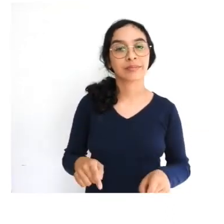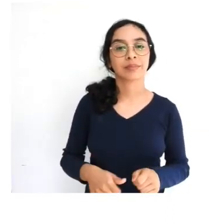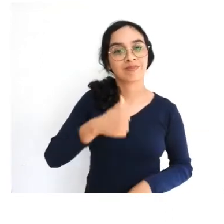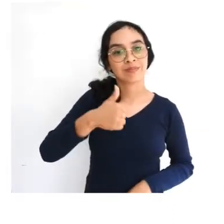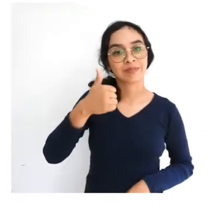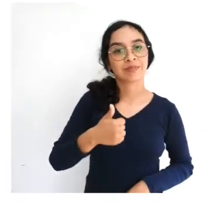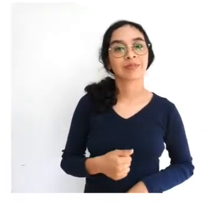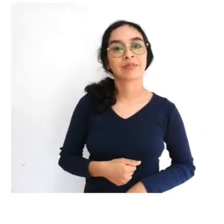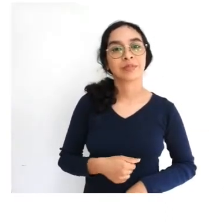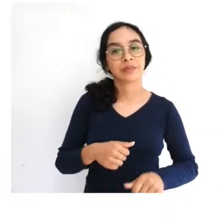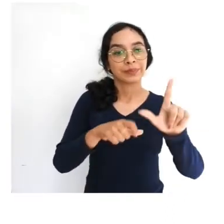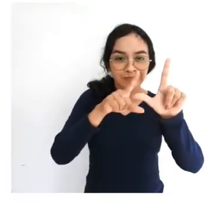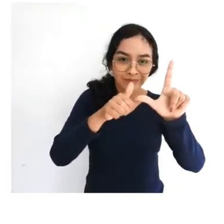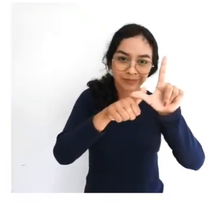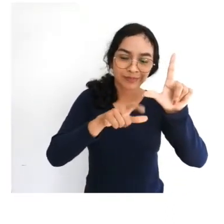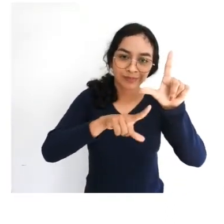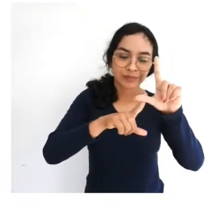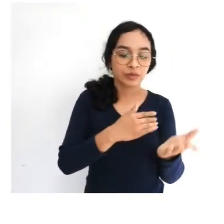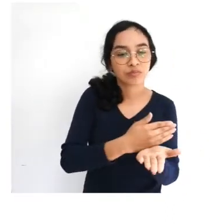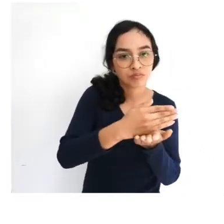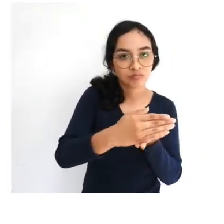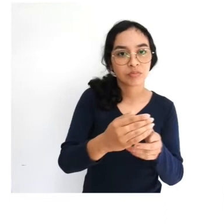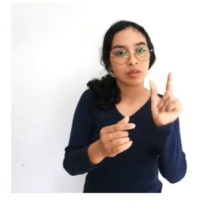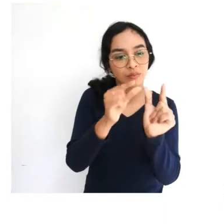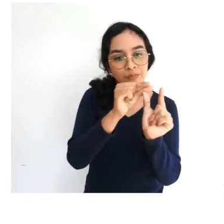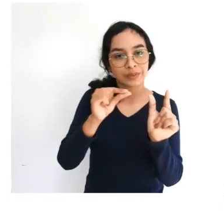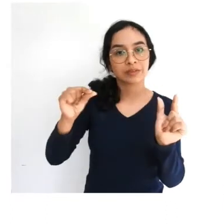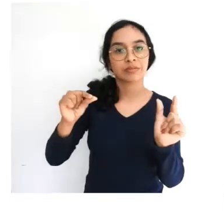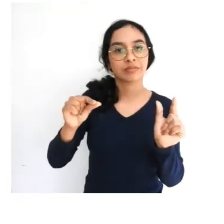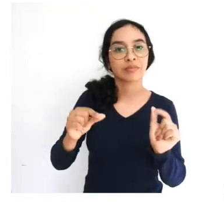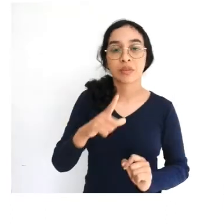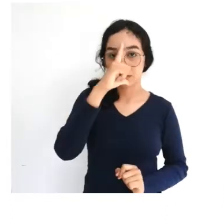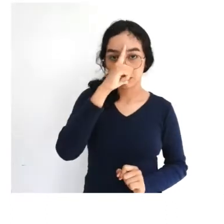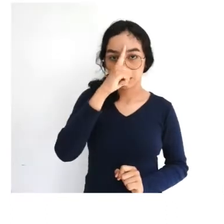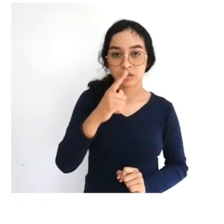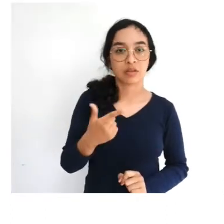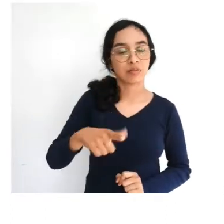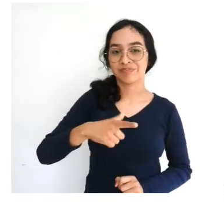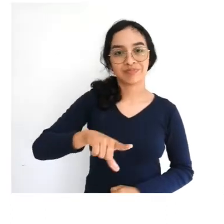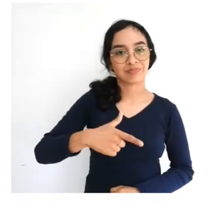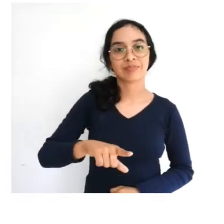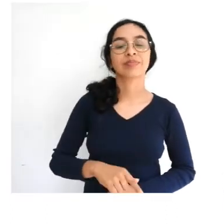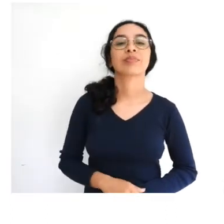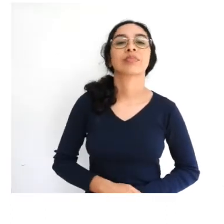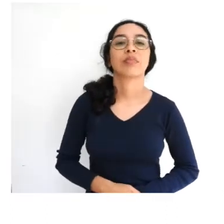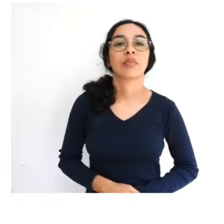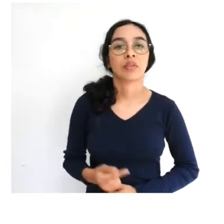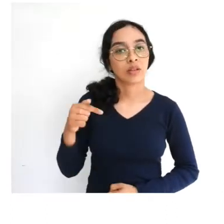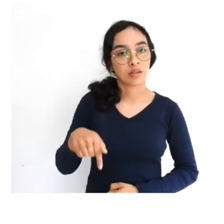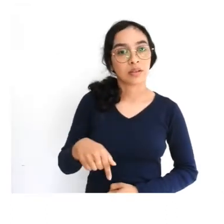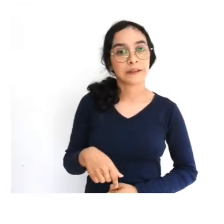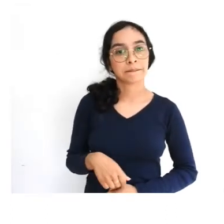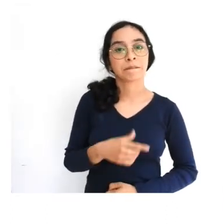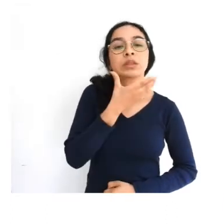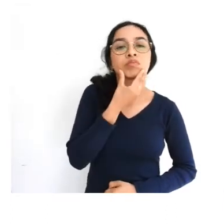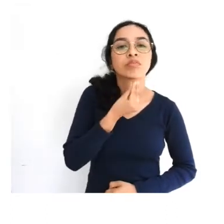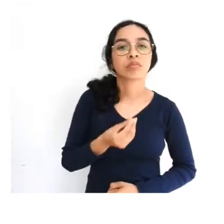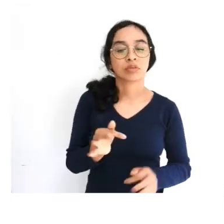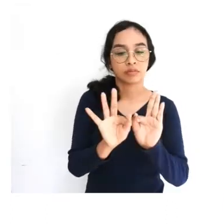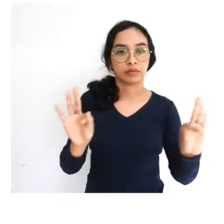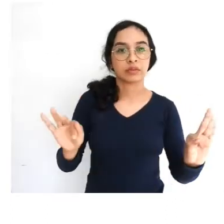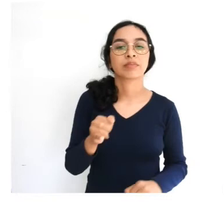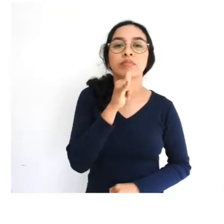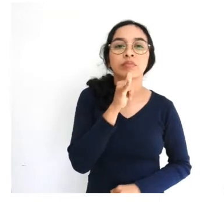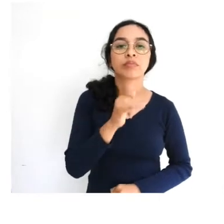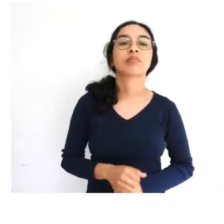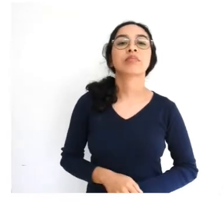um artigo. No latim, isto não existia. Aqui em menino, por exemplo, menino, aqui nós temos